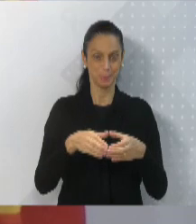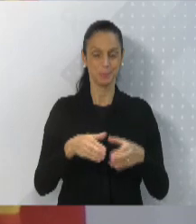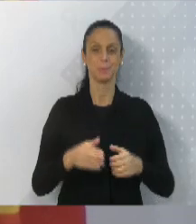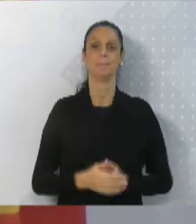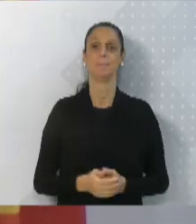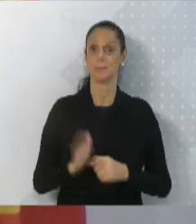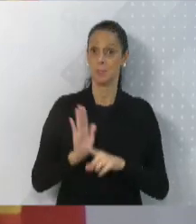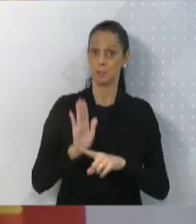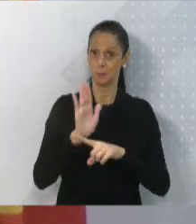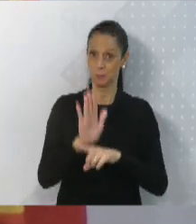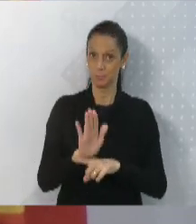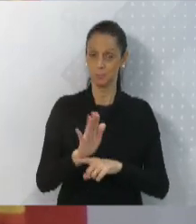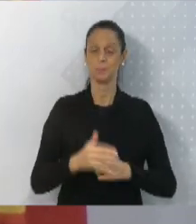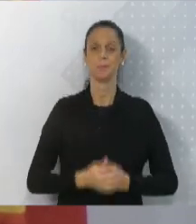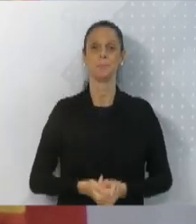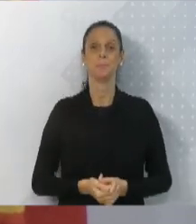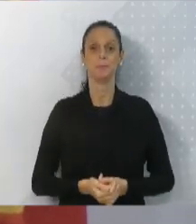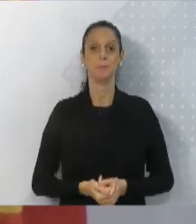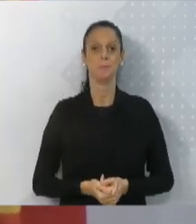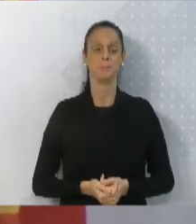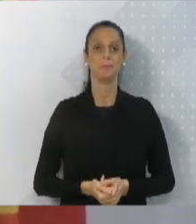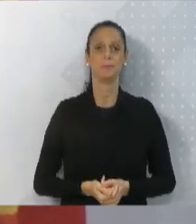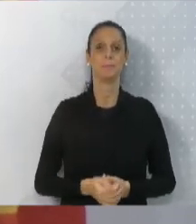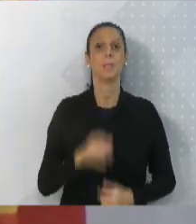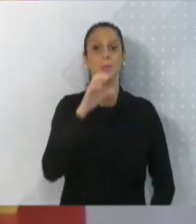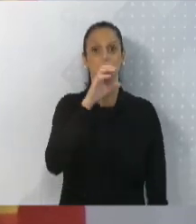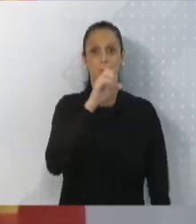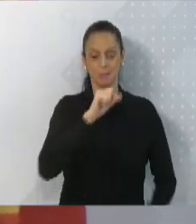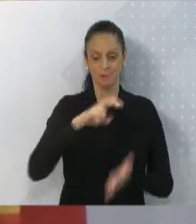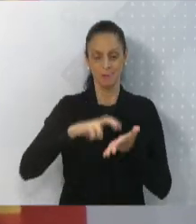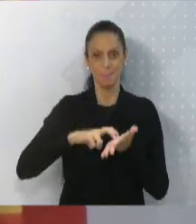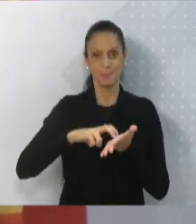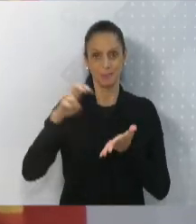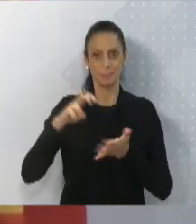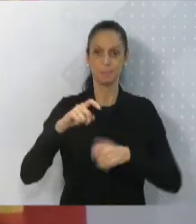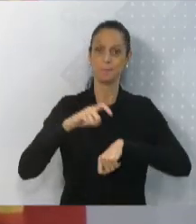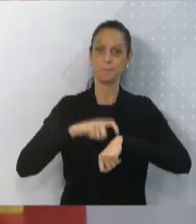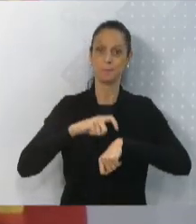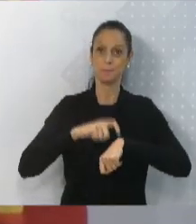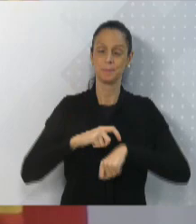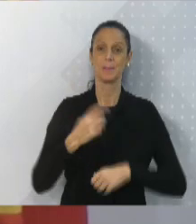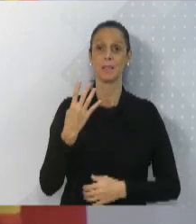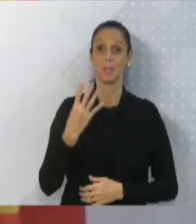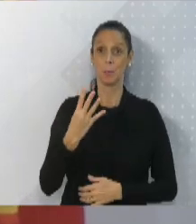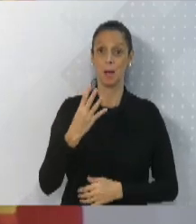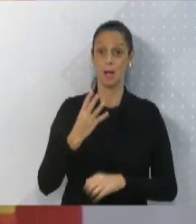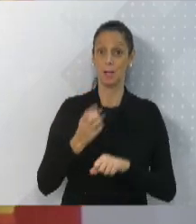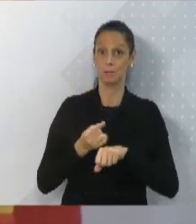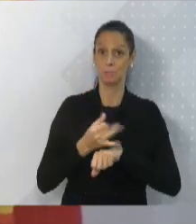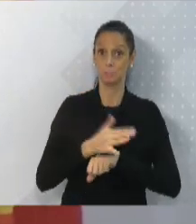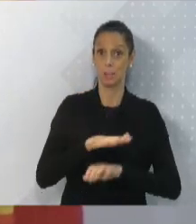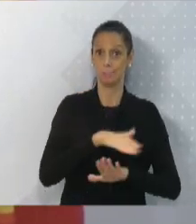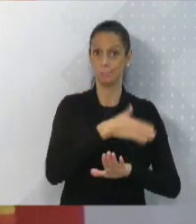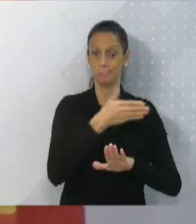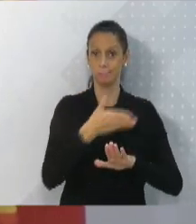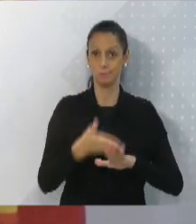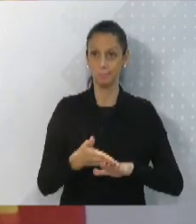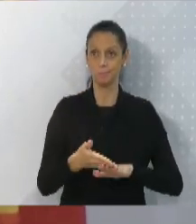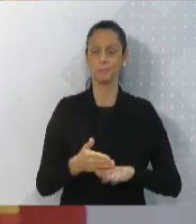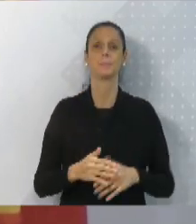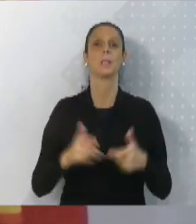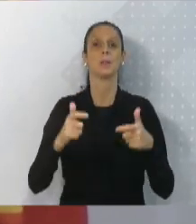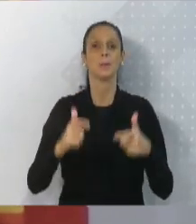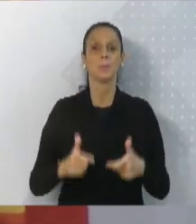à disposição no sábado de manhã a partir das 4 horas da manhã lá no